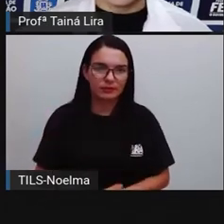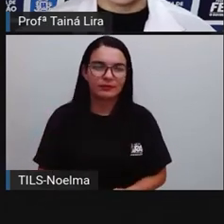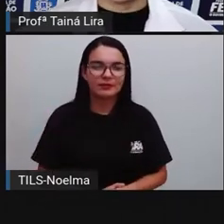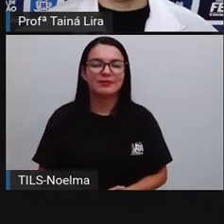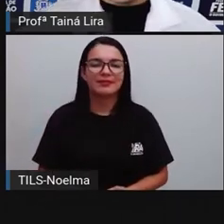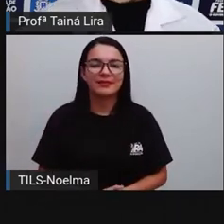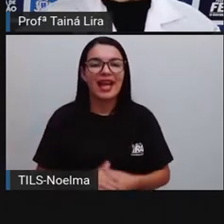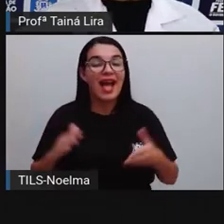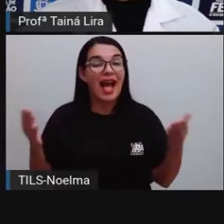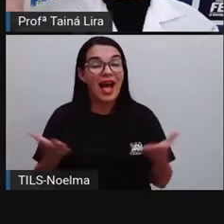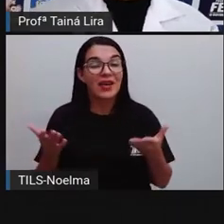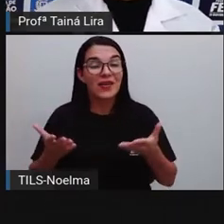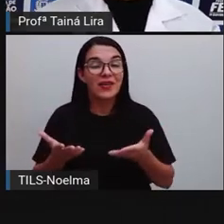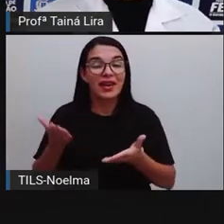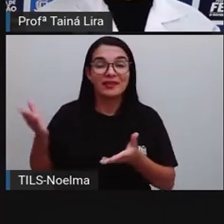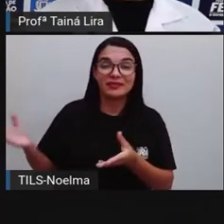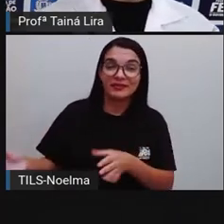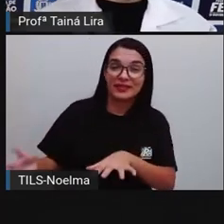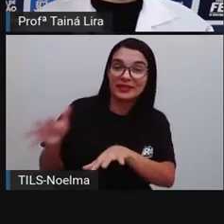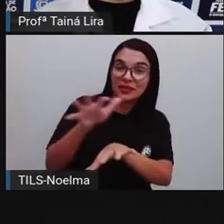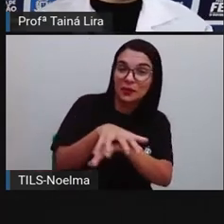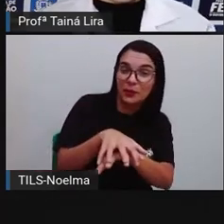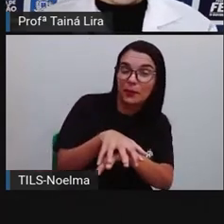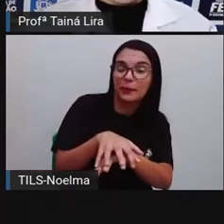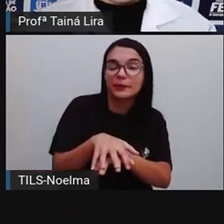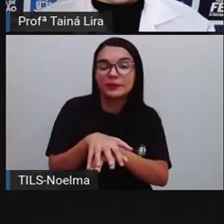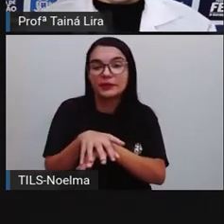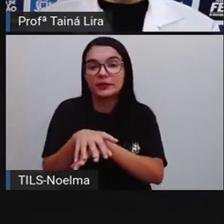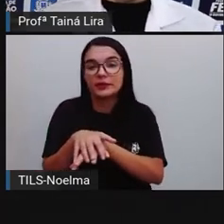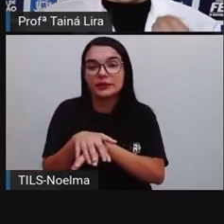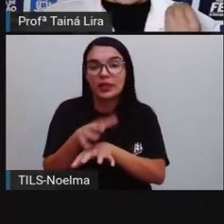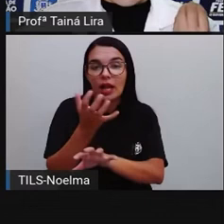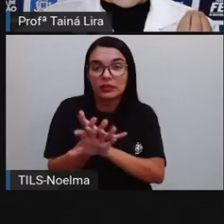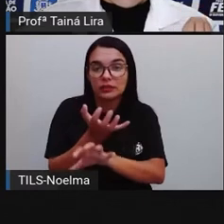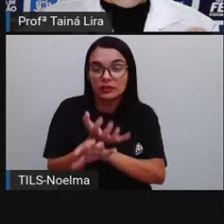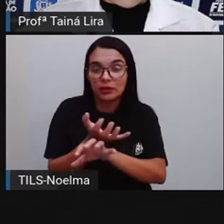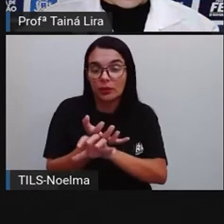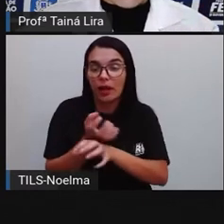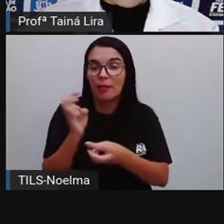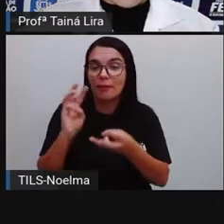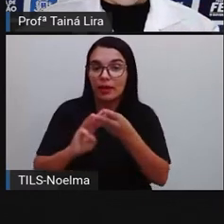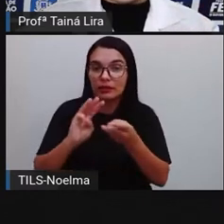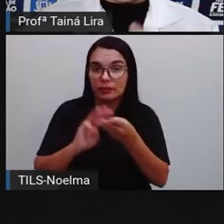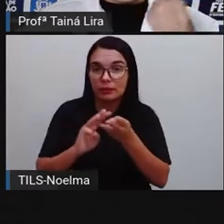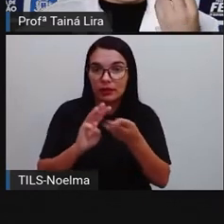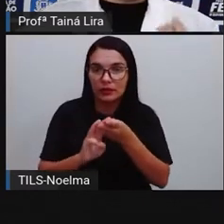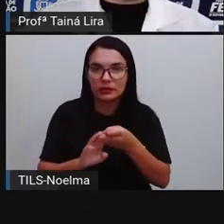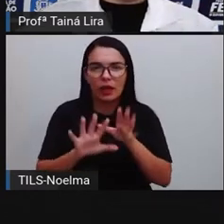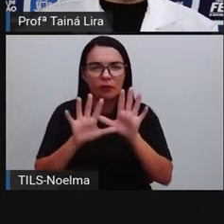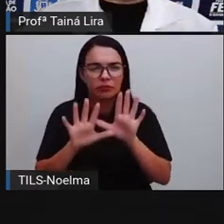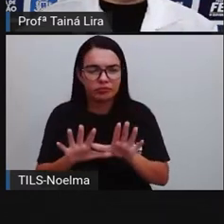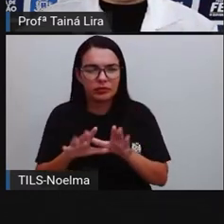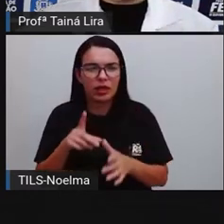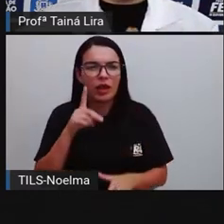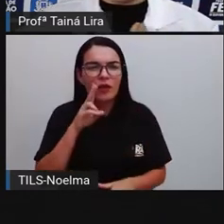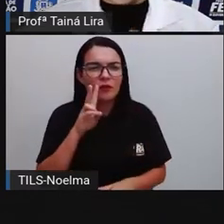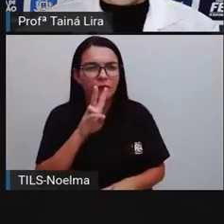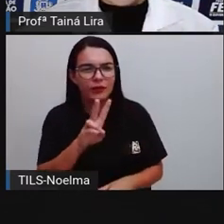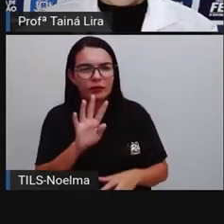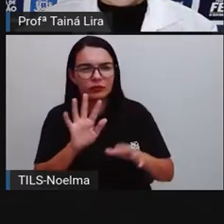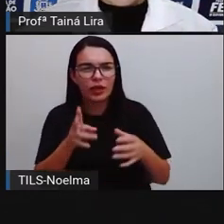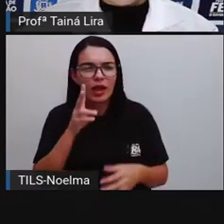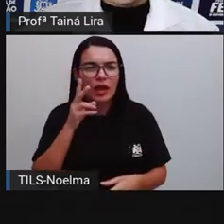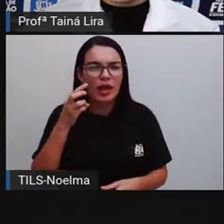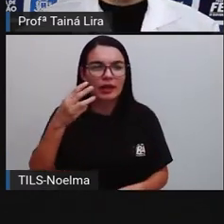é bom a pro falou né que a velocidade do som é de 343